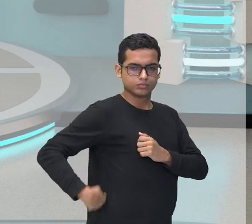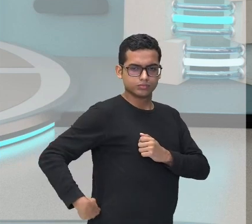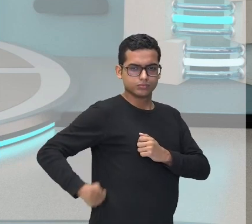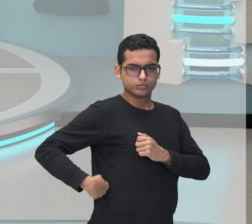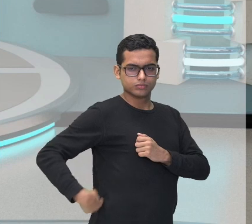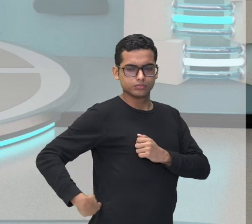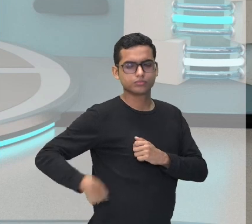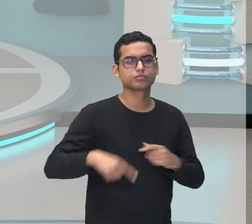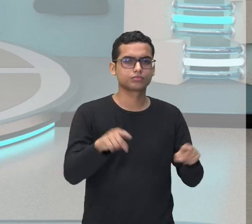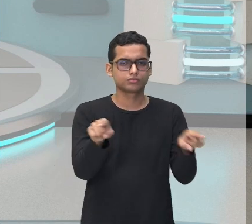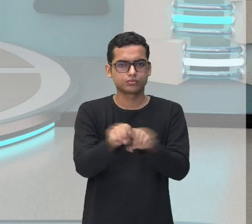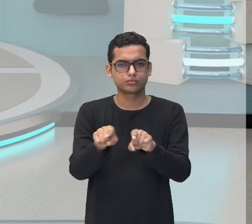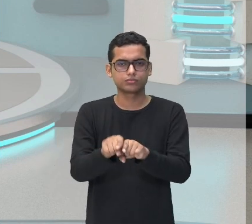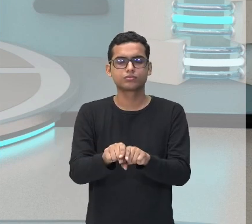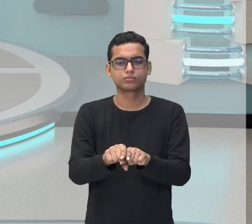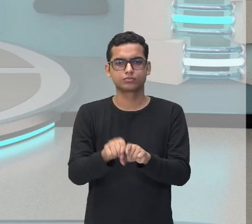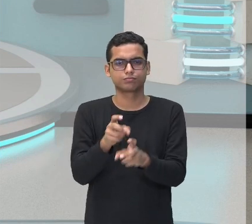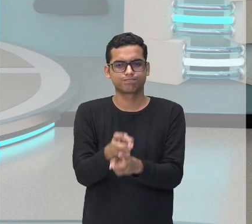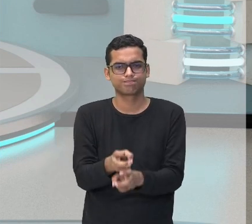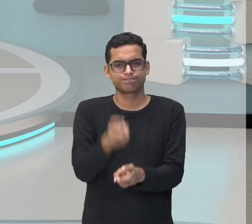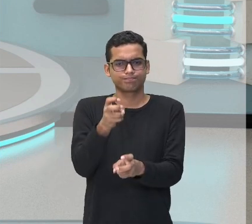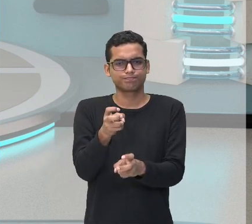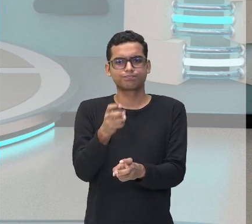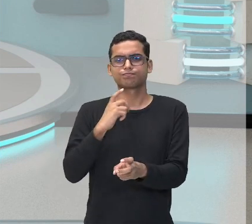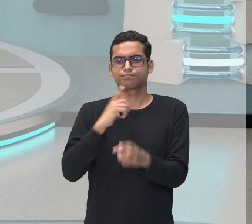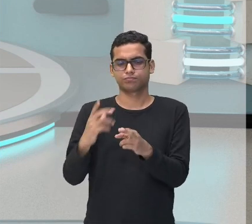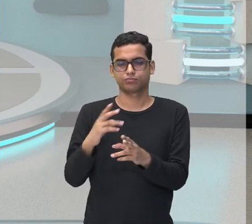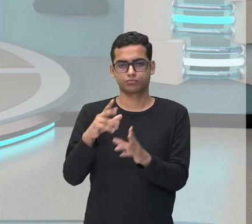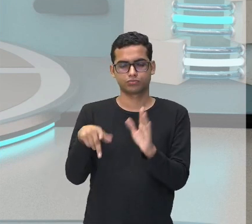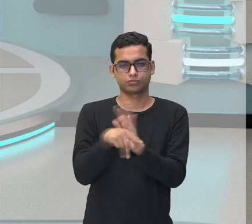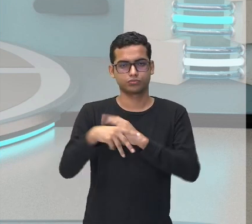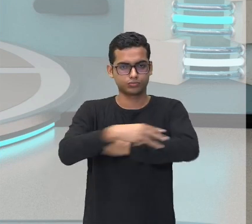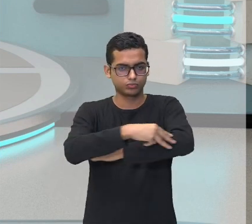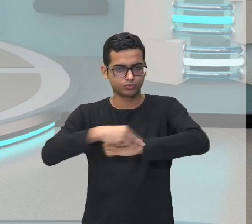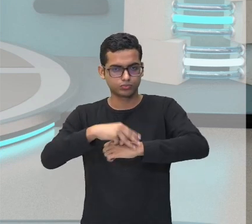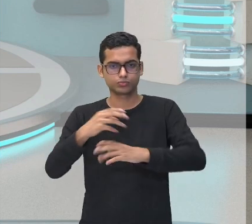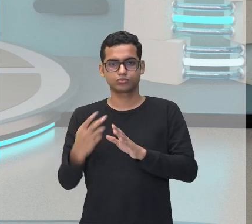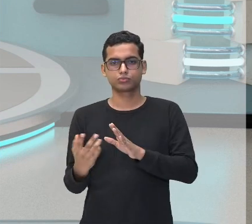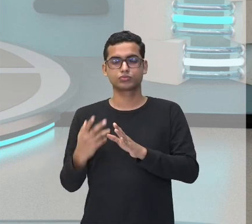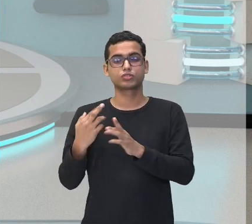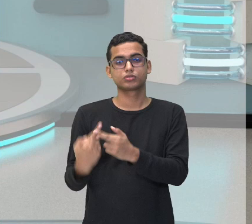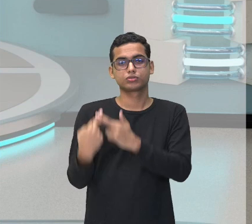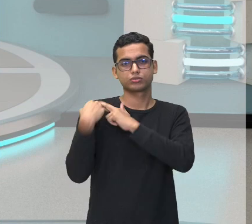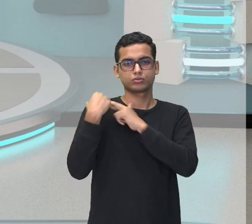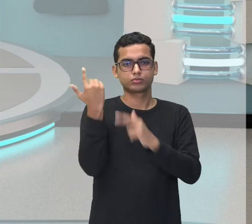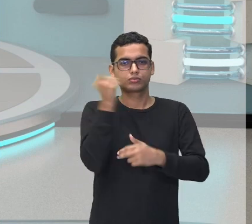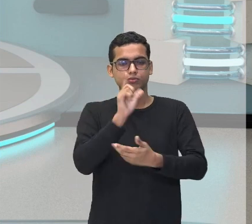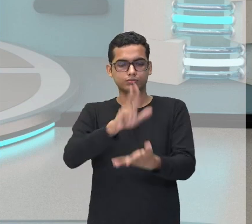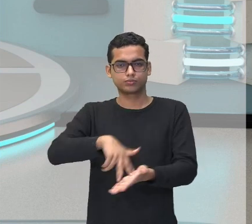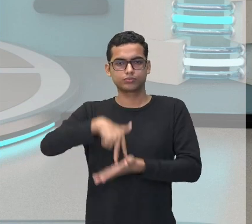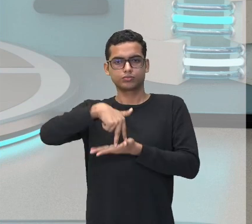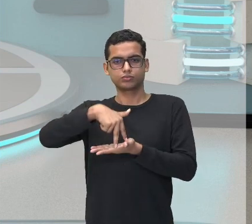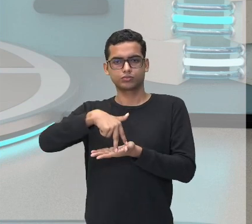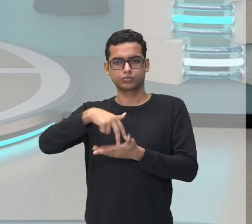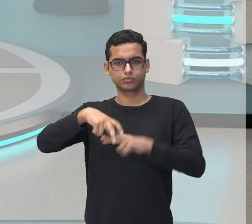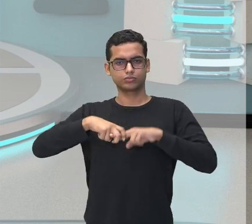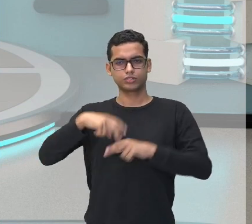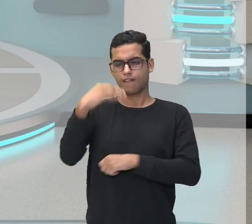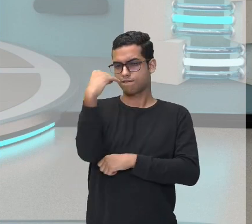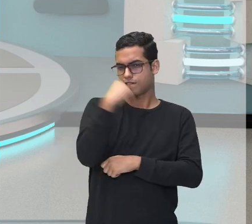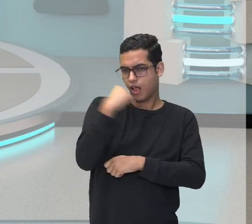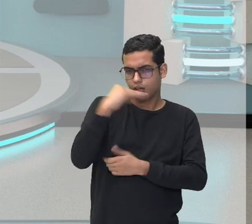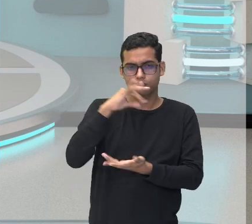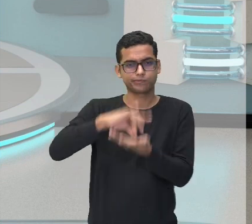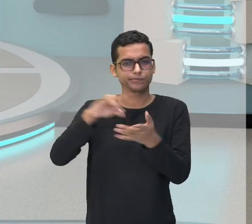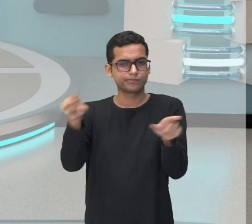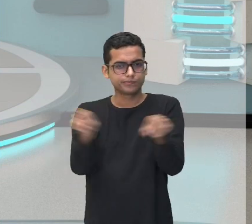músculos que são responsáveis por manter a nossa postura, né? E pelo fato deles estarem enfraquecidos,